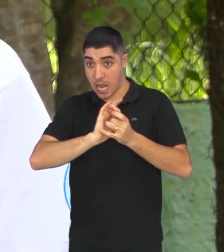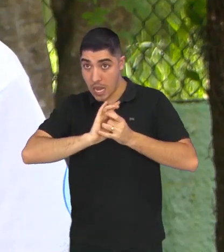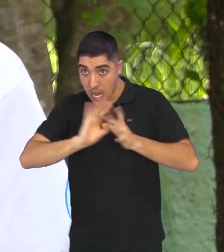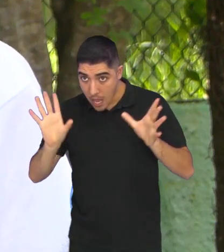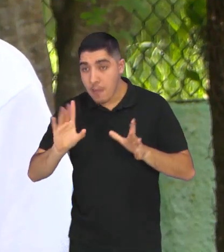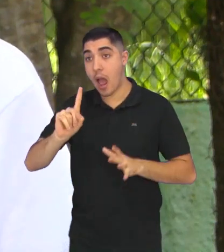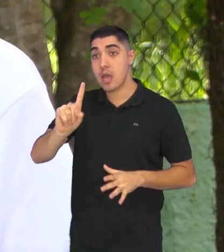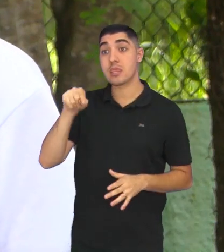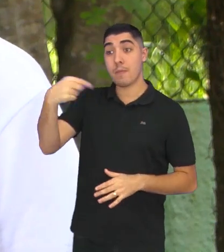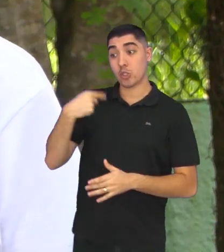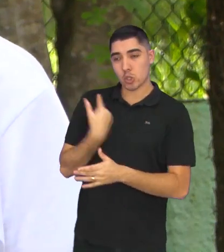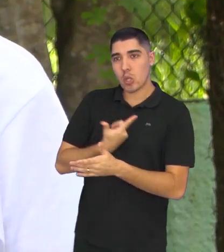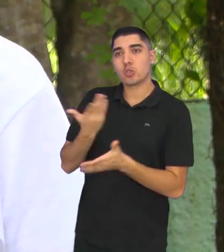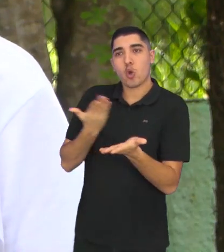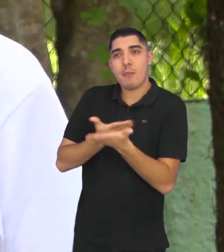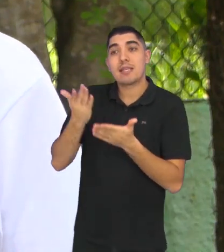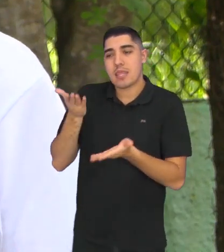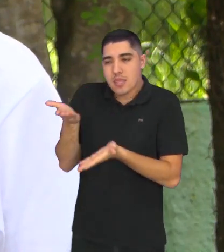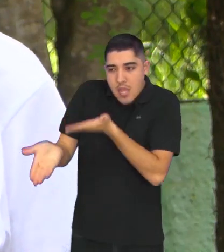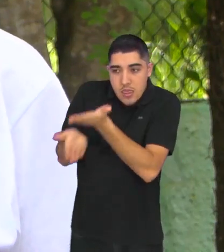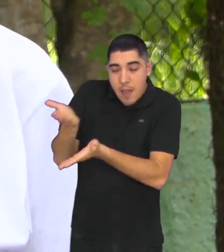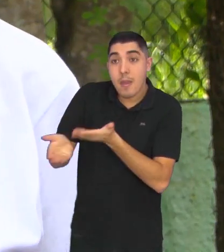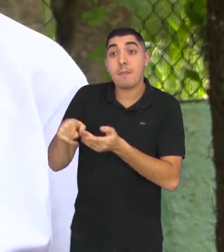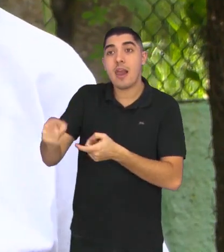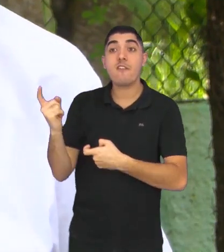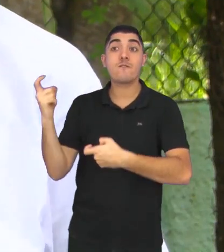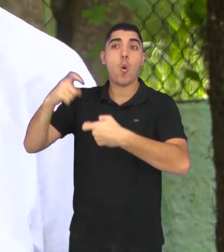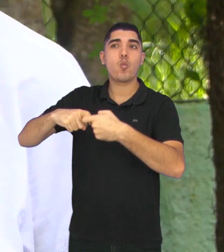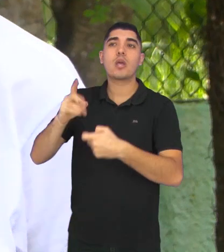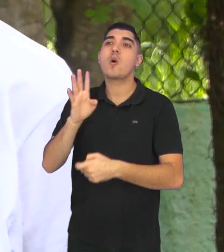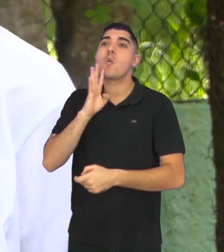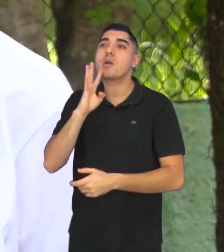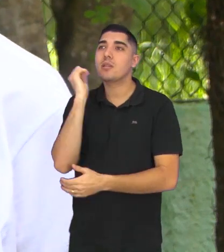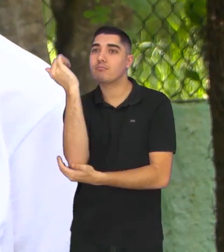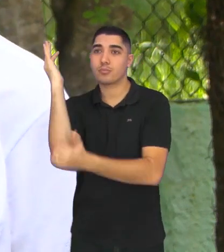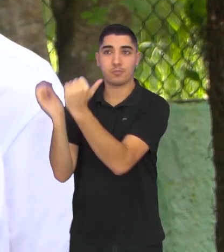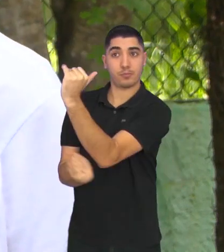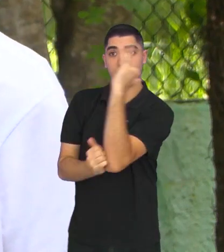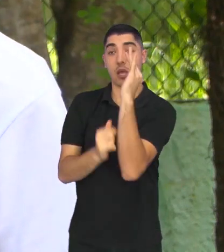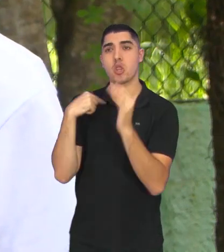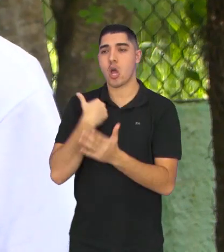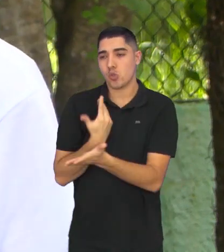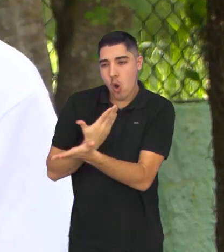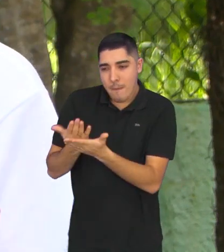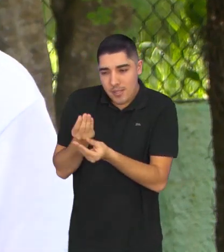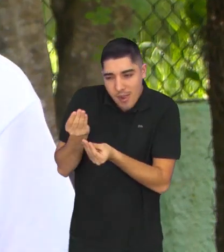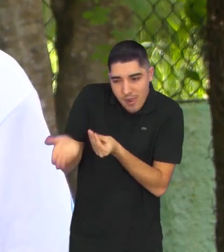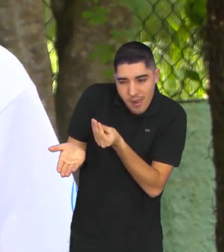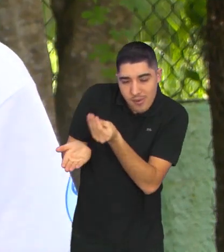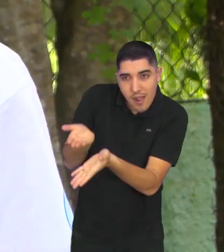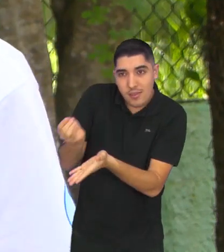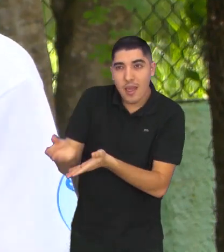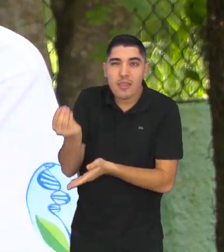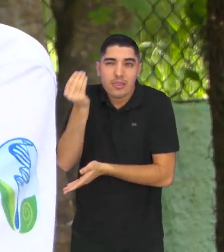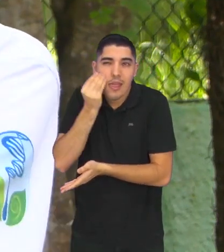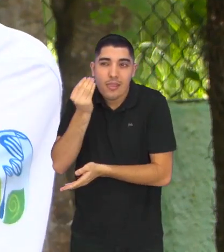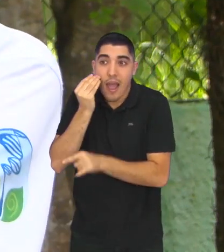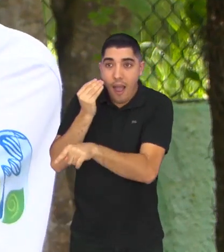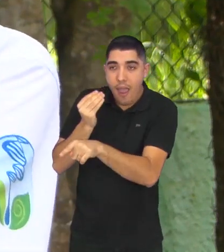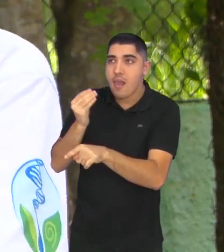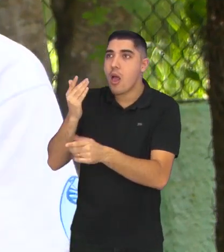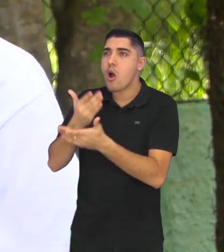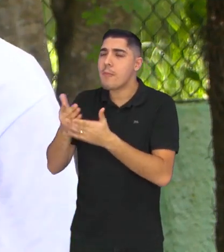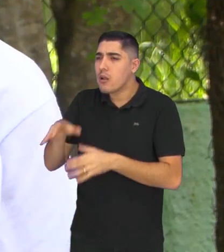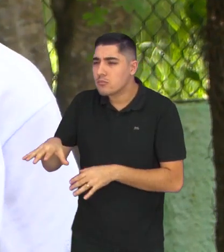a gente vai reabilitar esse animal. Então a gente vai colocar enriquecimentos, que podem ser ambientais, podem